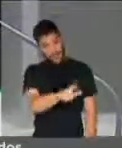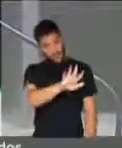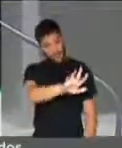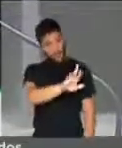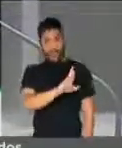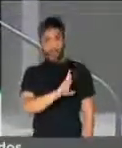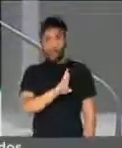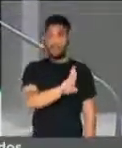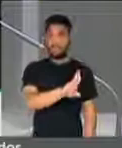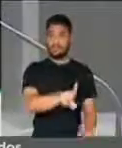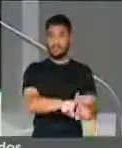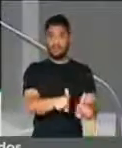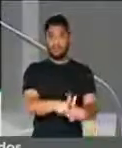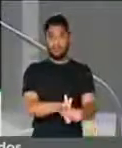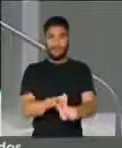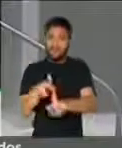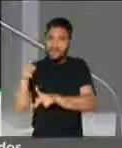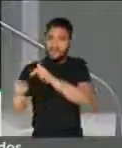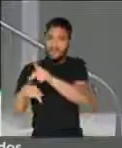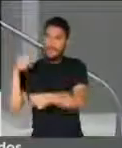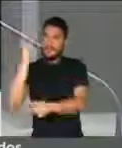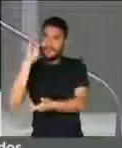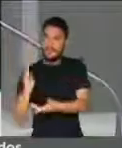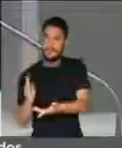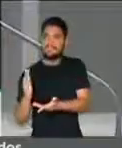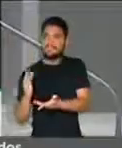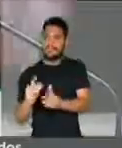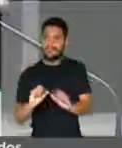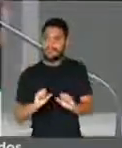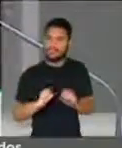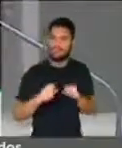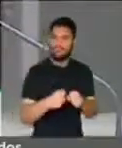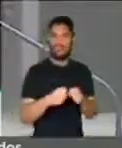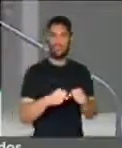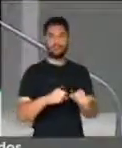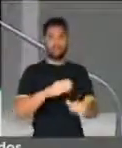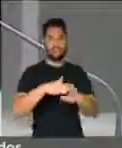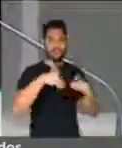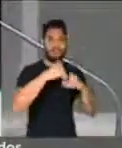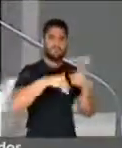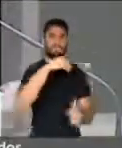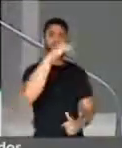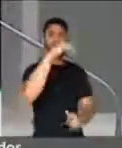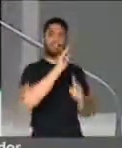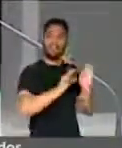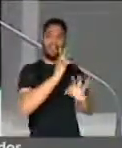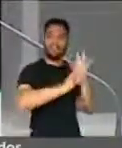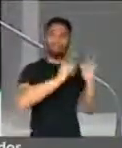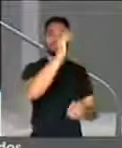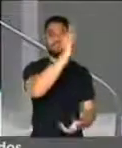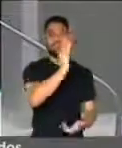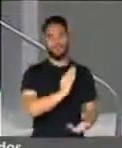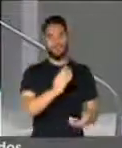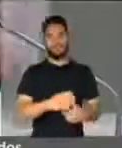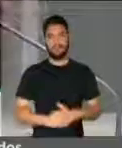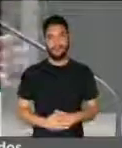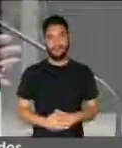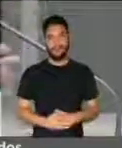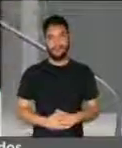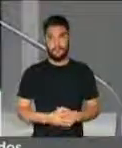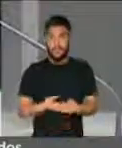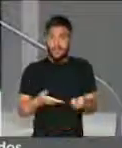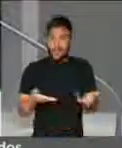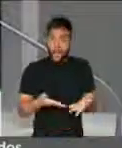tudo fez para construir esse país, que tudo deu para elevar o desenvolvimento tecnológico e científico desse país e